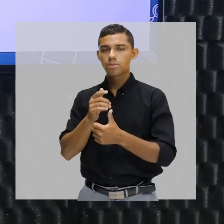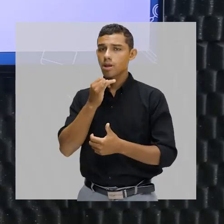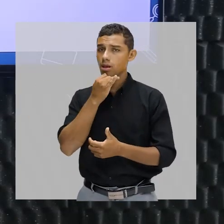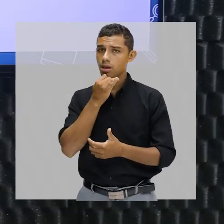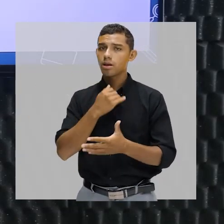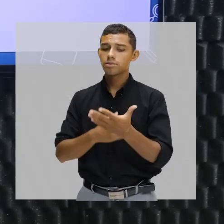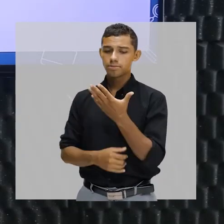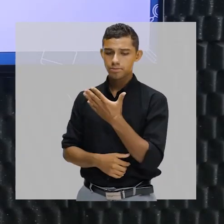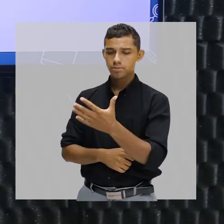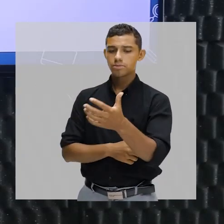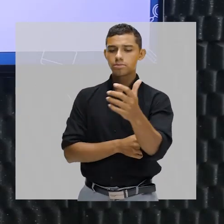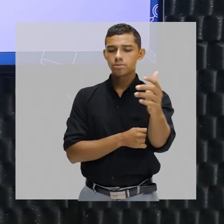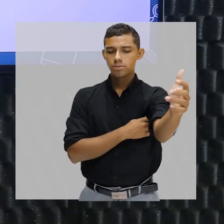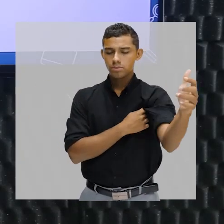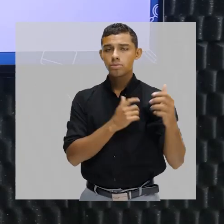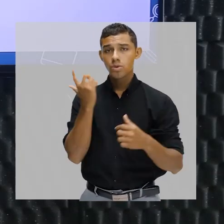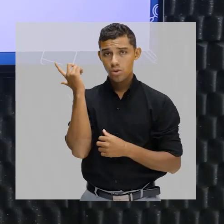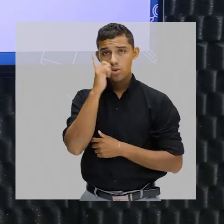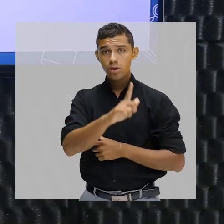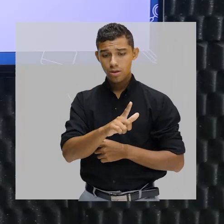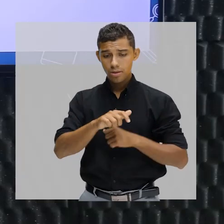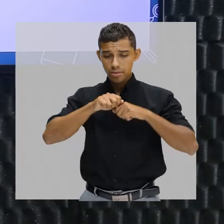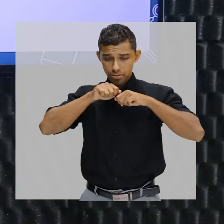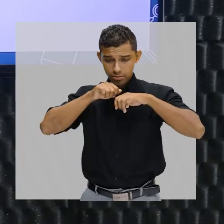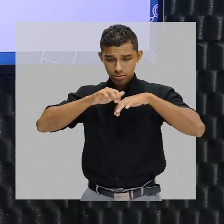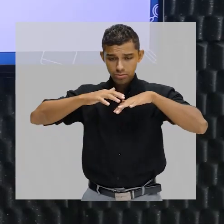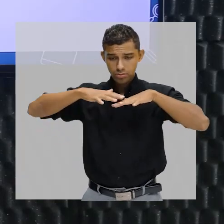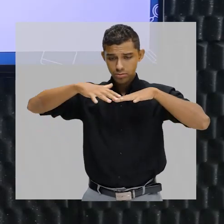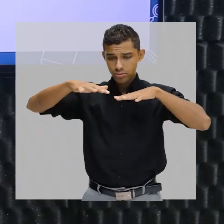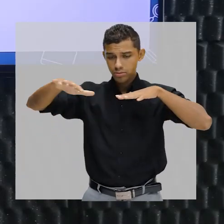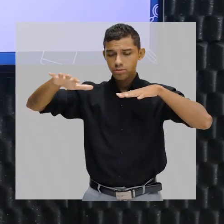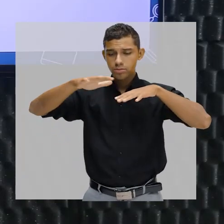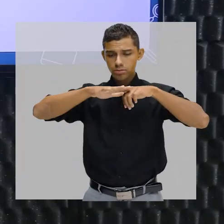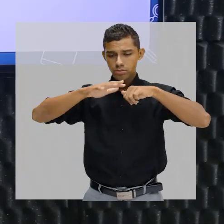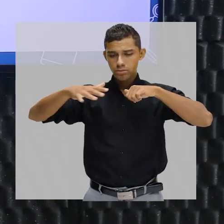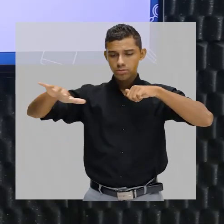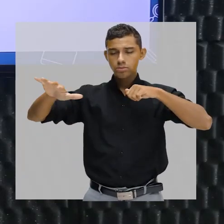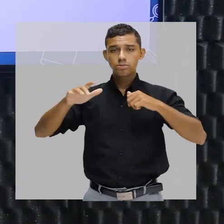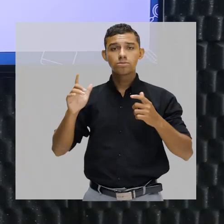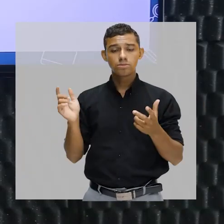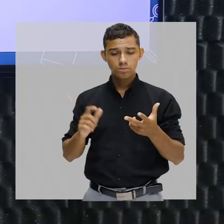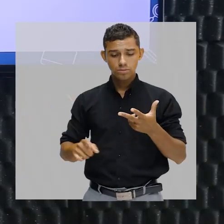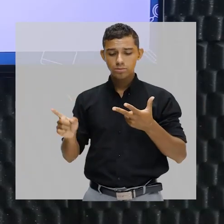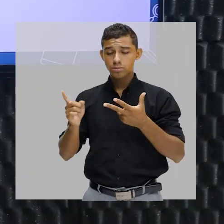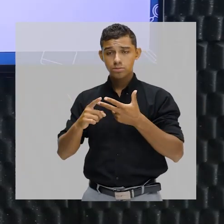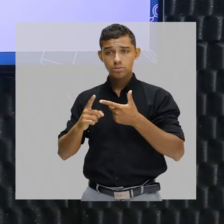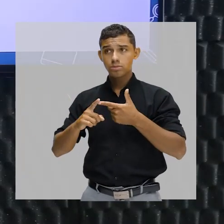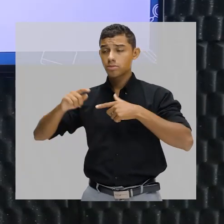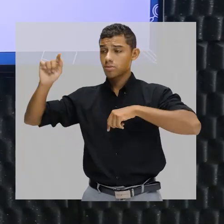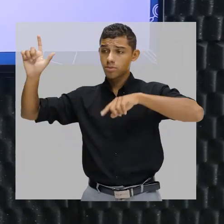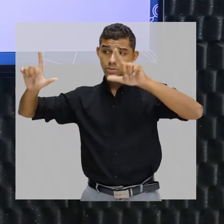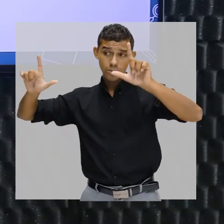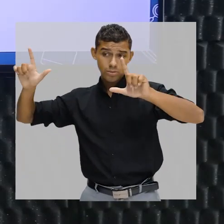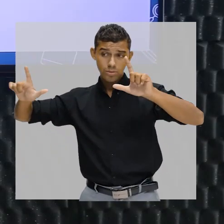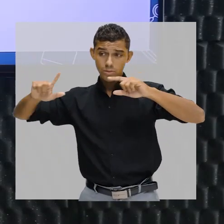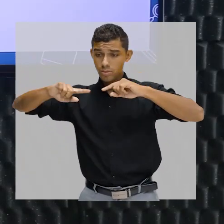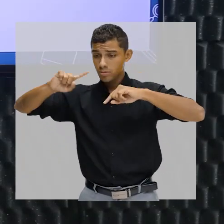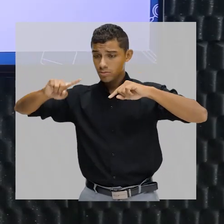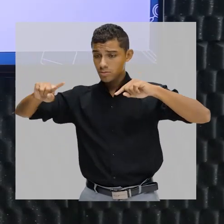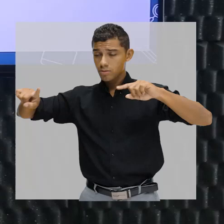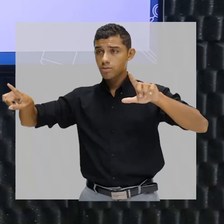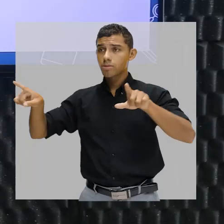Elas conseguem se propagar no vácuo, certo? As ondas de TV a gente consegue perceber